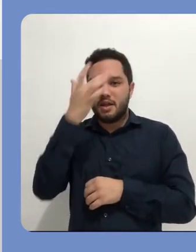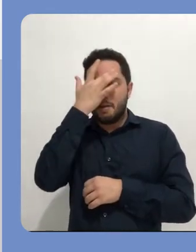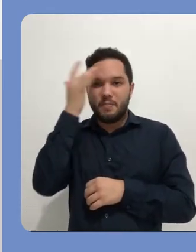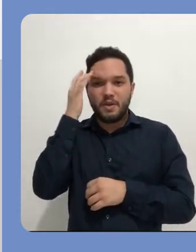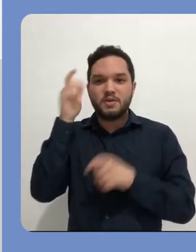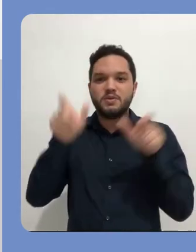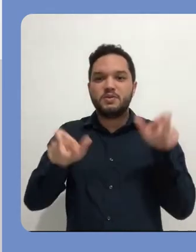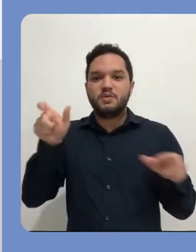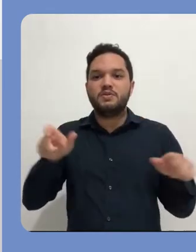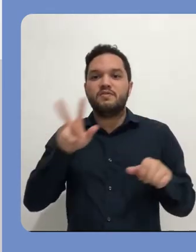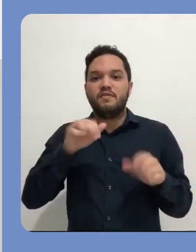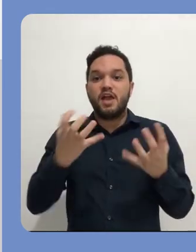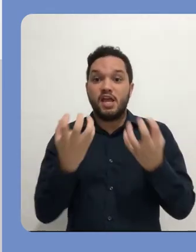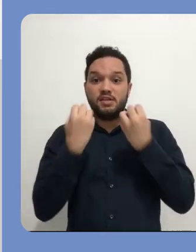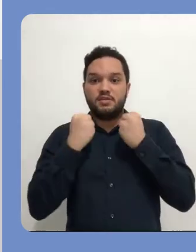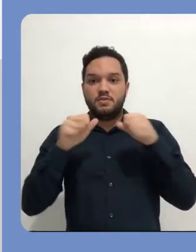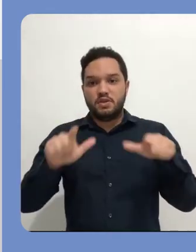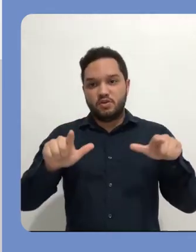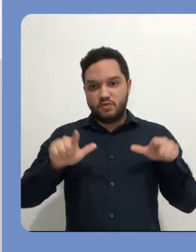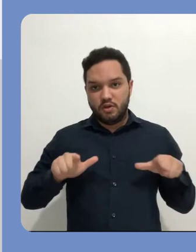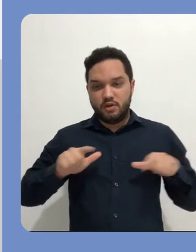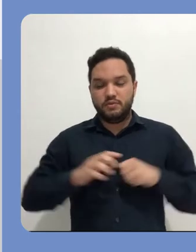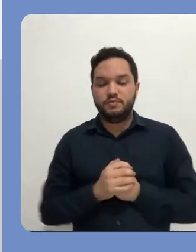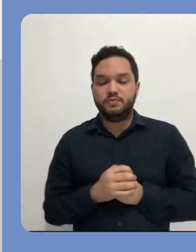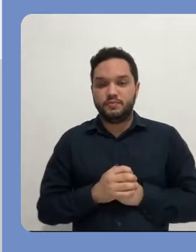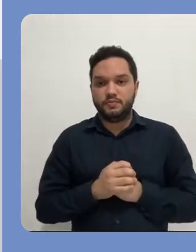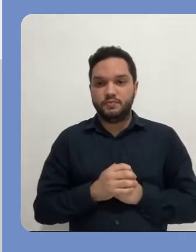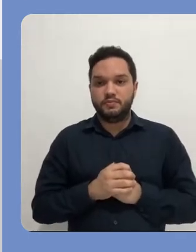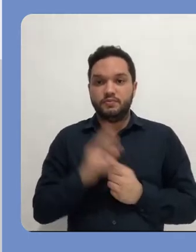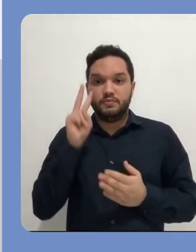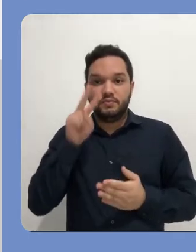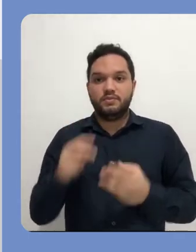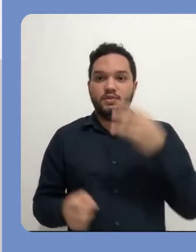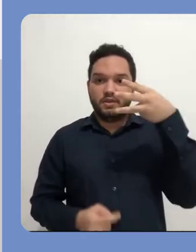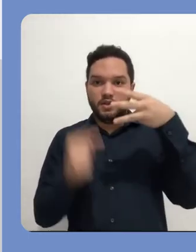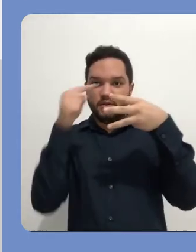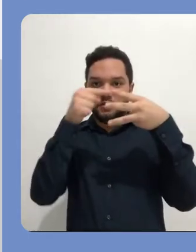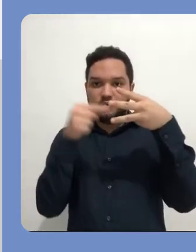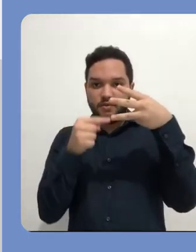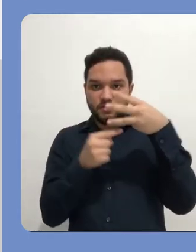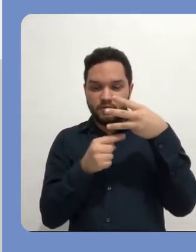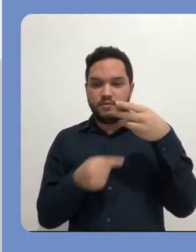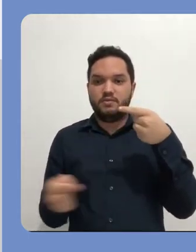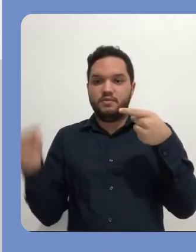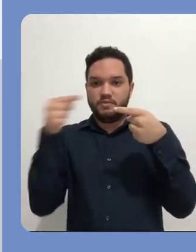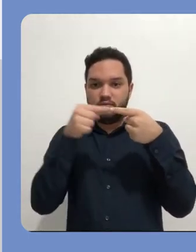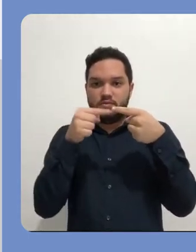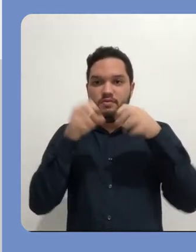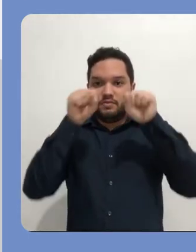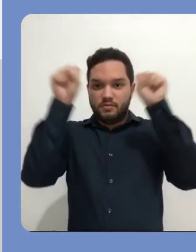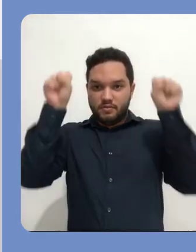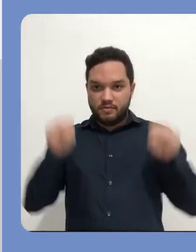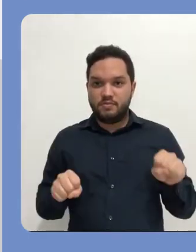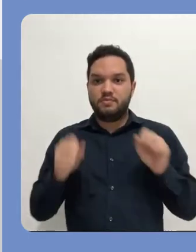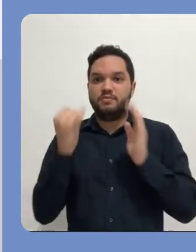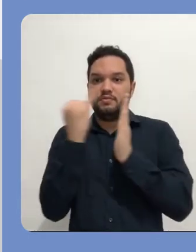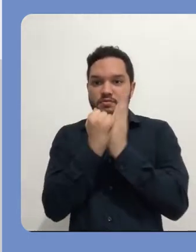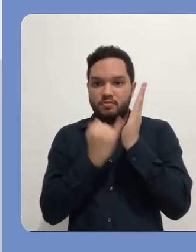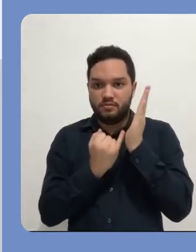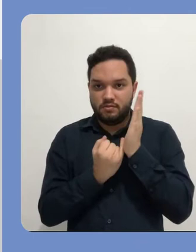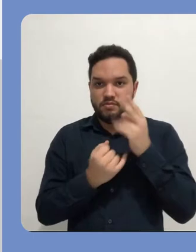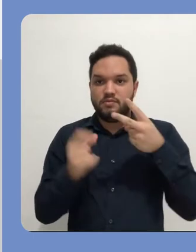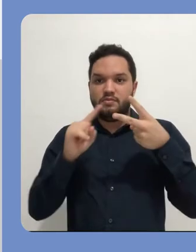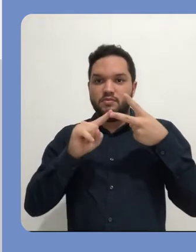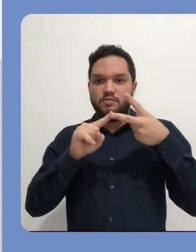dados desses candidatos que vão receber os certificados. Você vai visualizar três opções